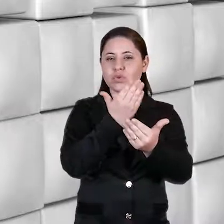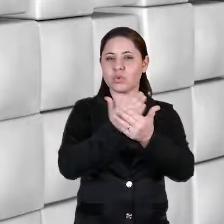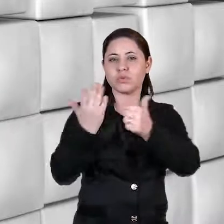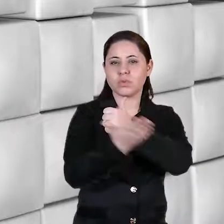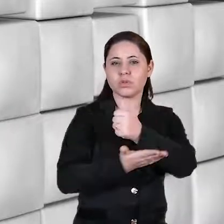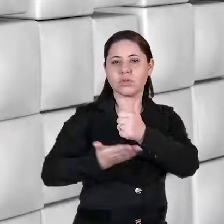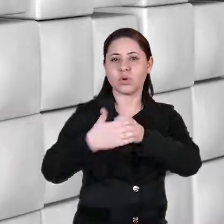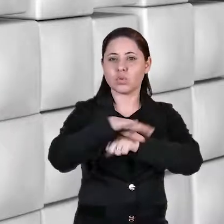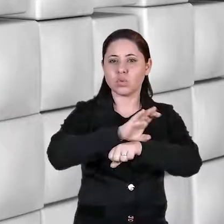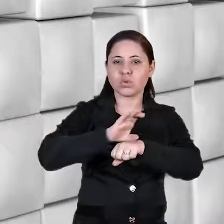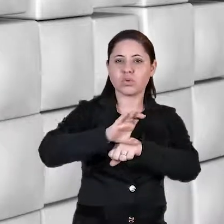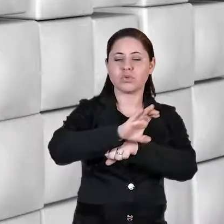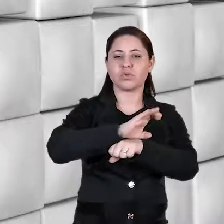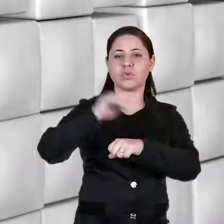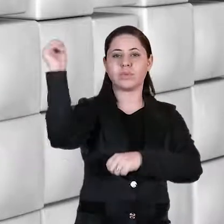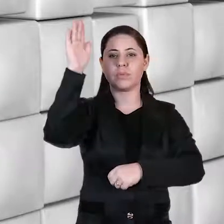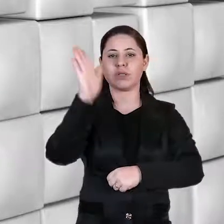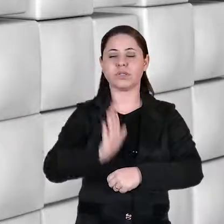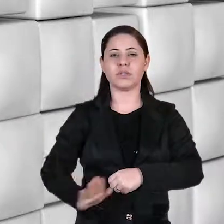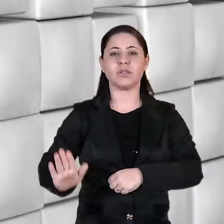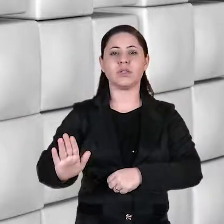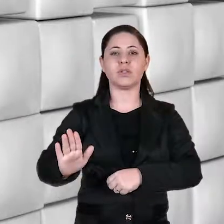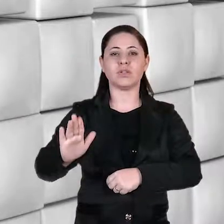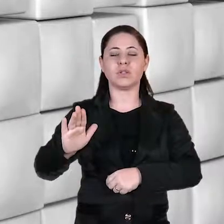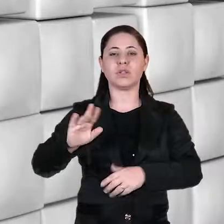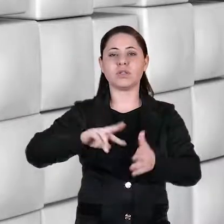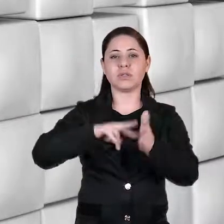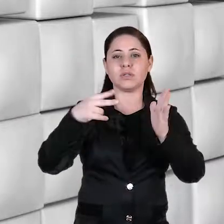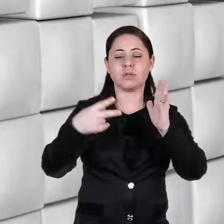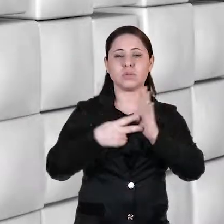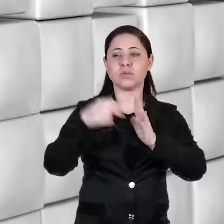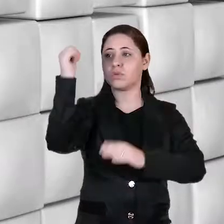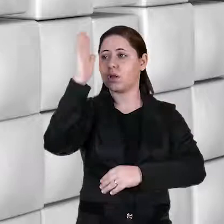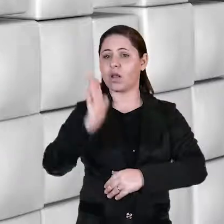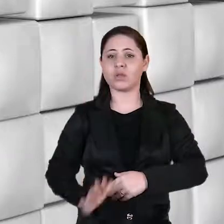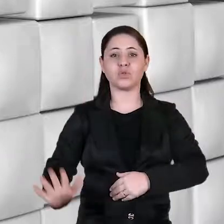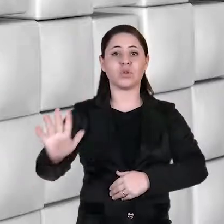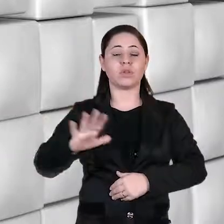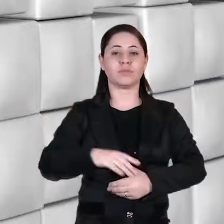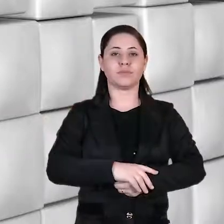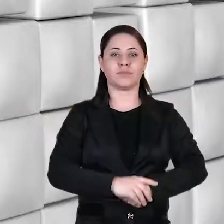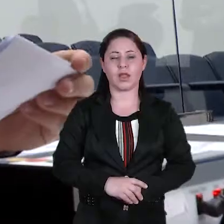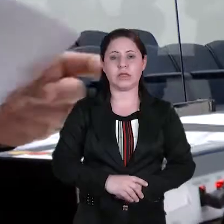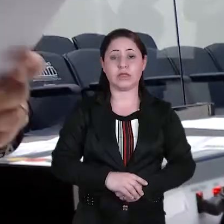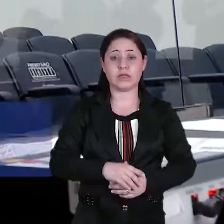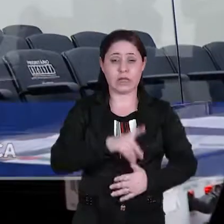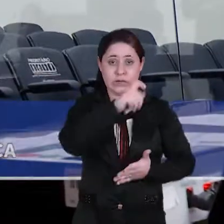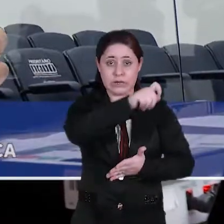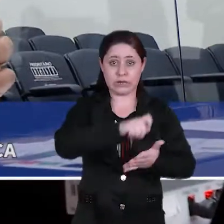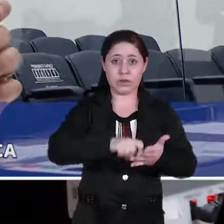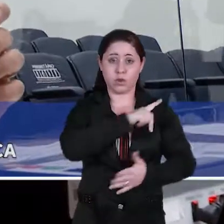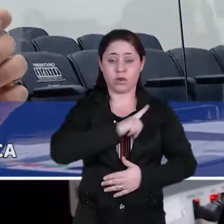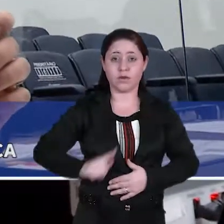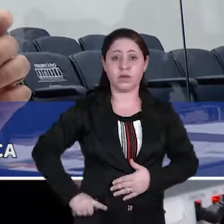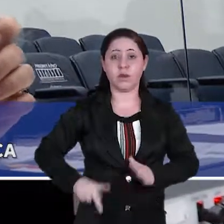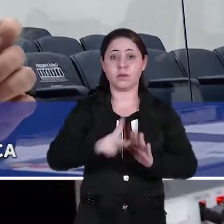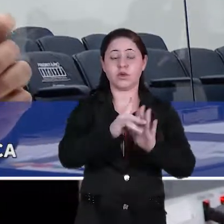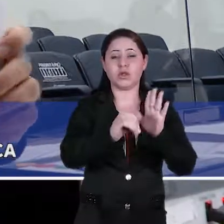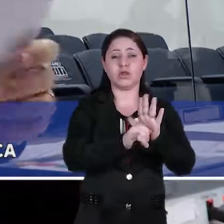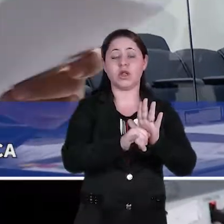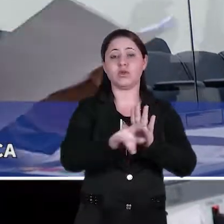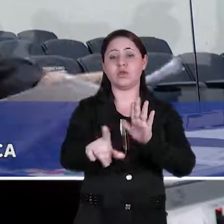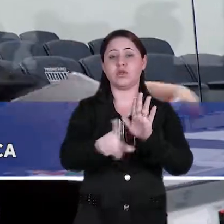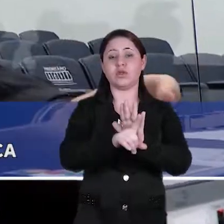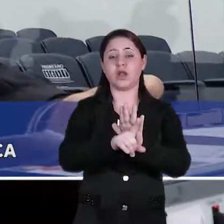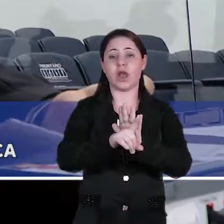estudos dos princípios constitucionais brasileiros e dos símbolos nacionais. Segue para a sanção do governador projeto